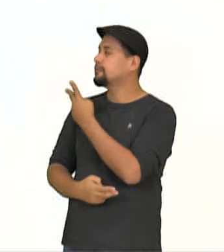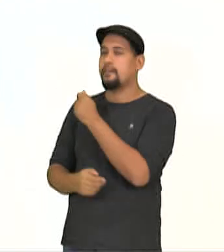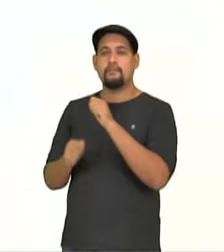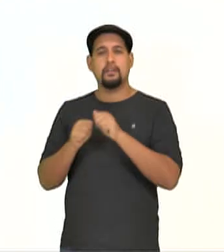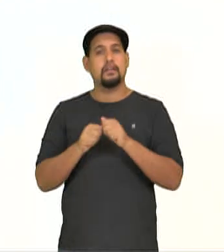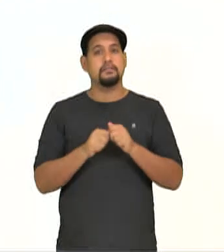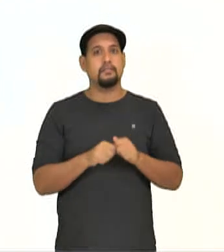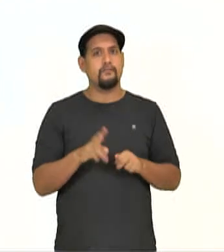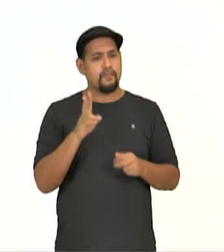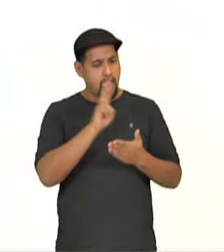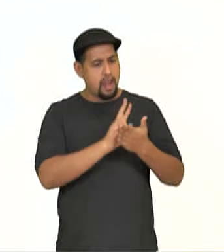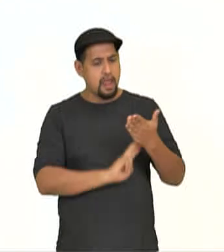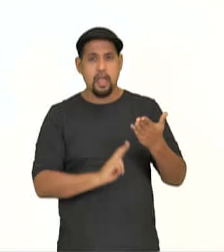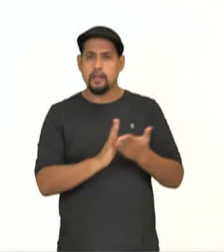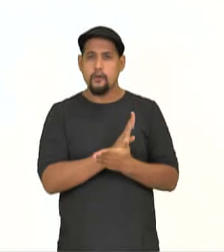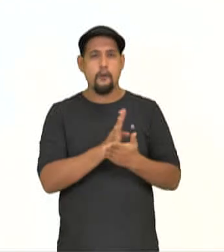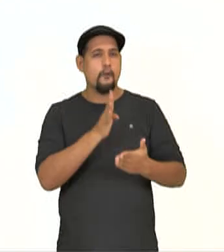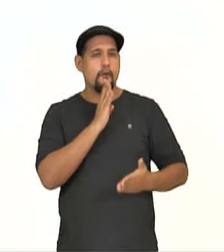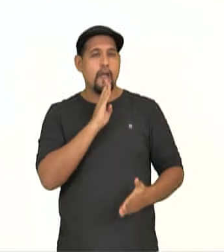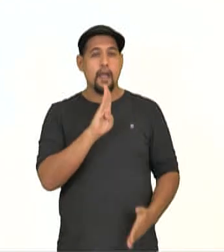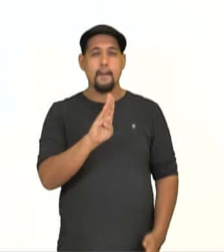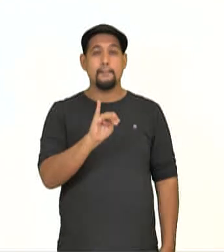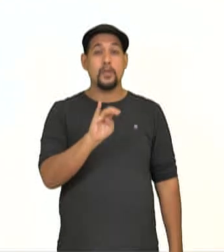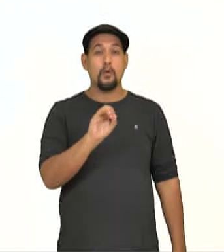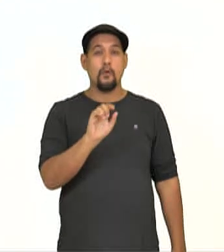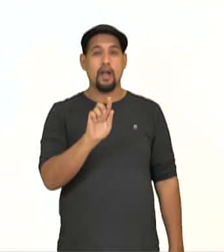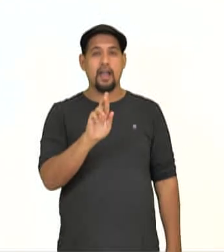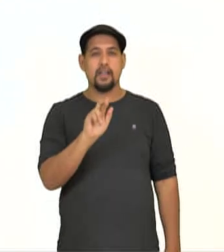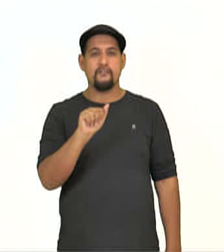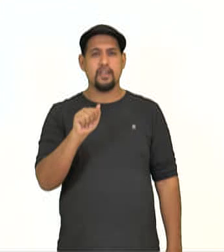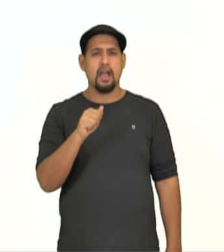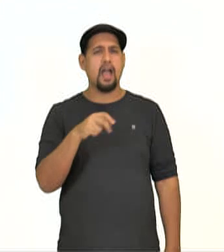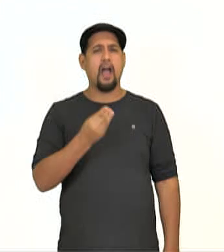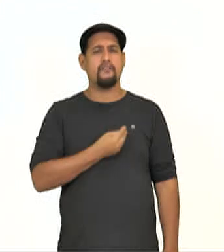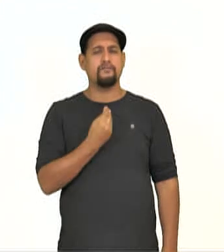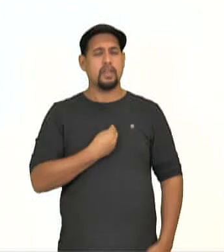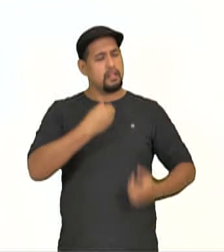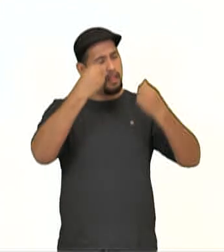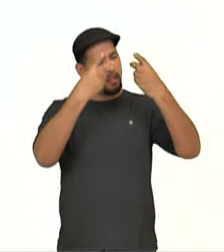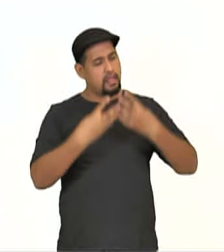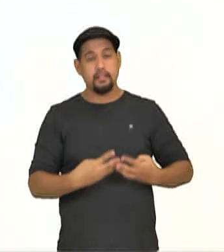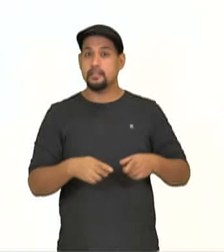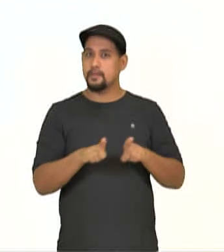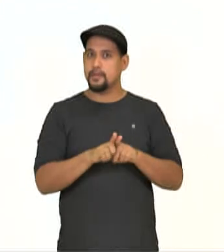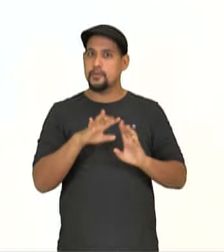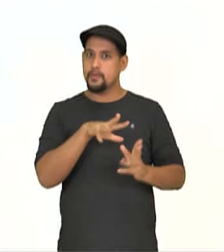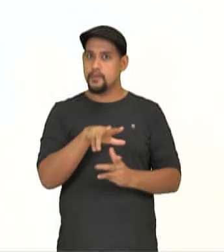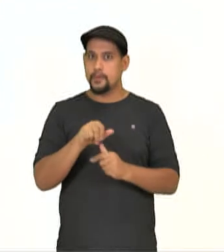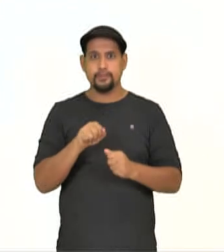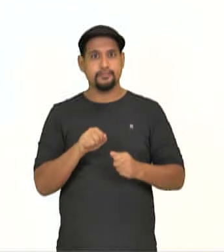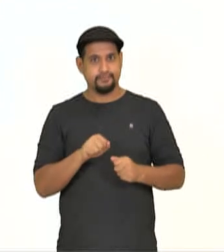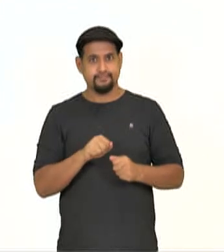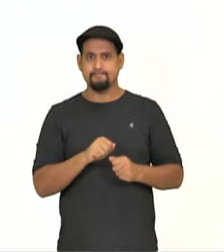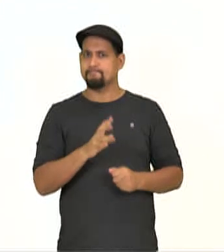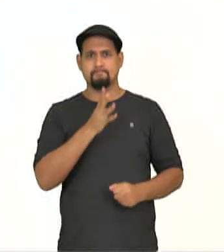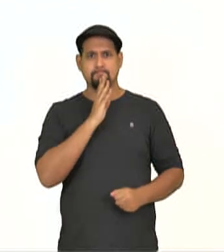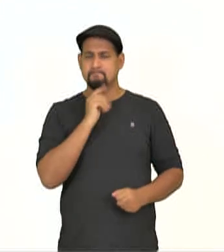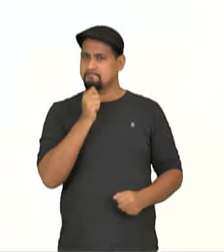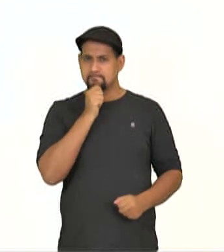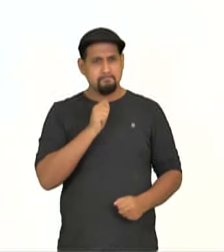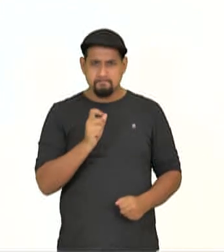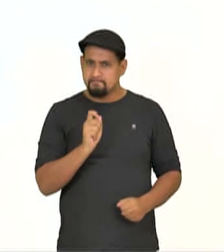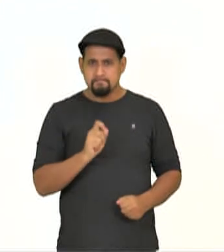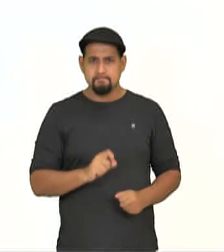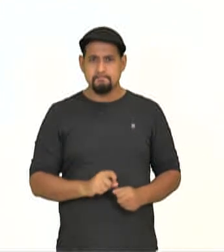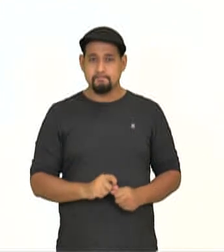ler textos e conhecer a biografia desses grandes expoentes da literatura mundial? Bom, se você não reconheceu ainda,